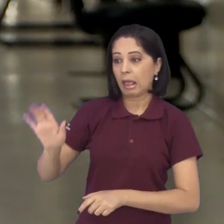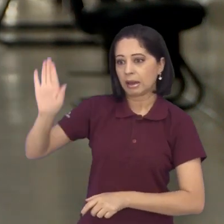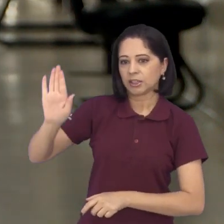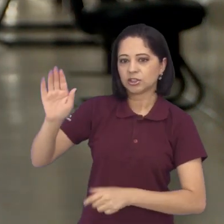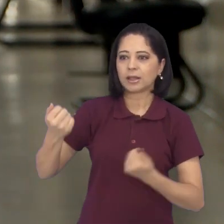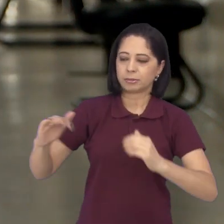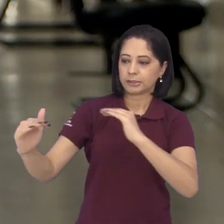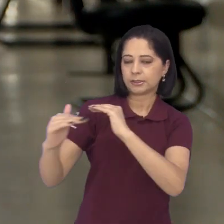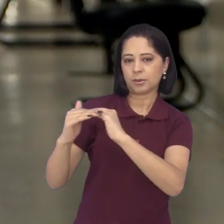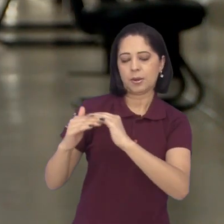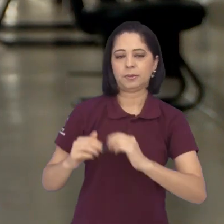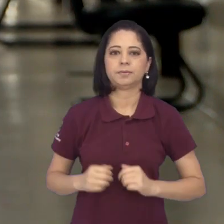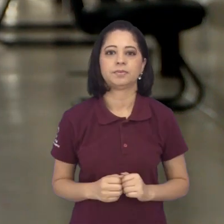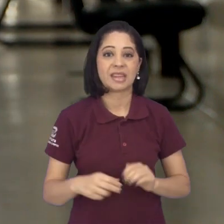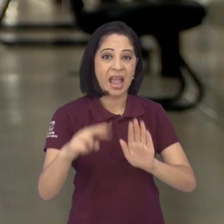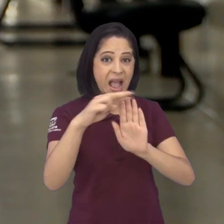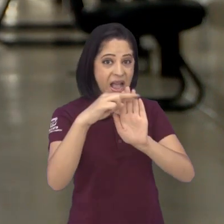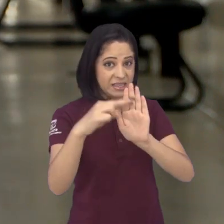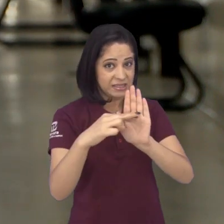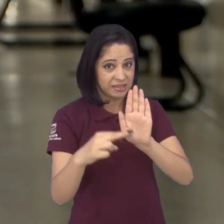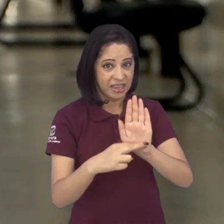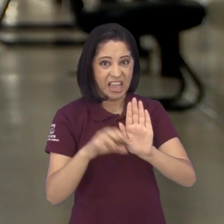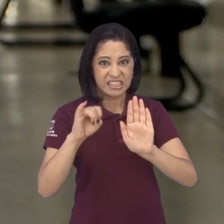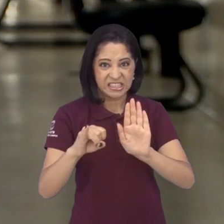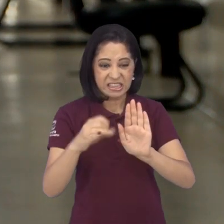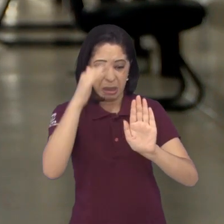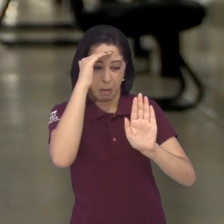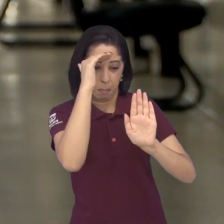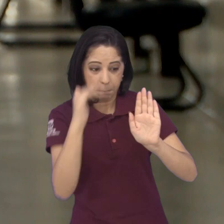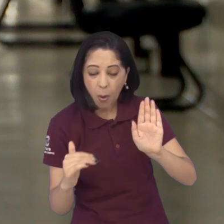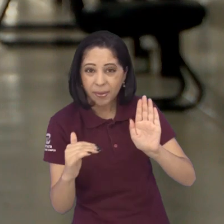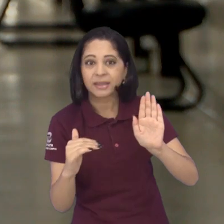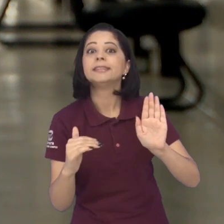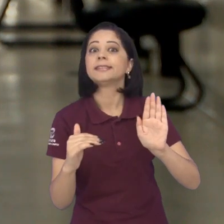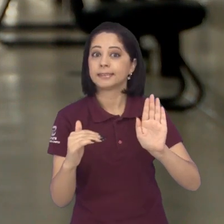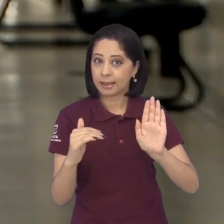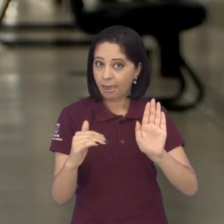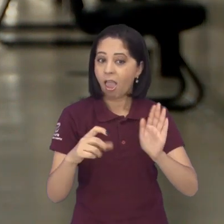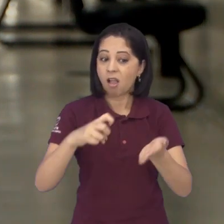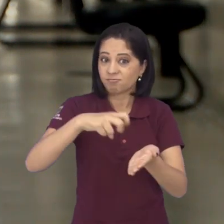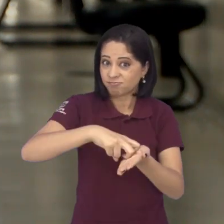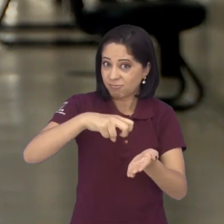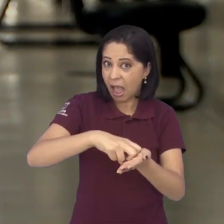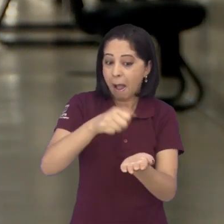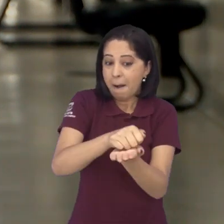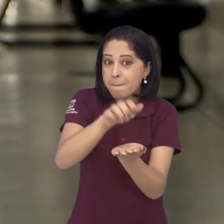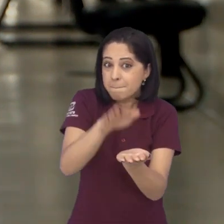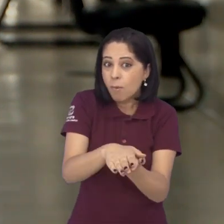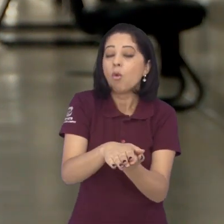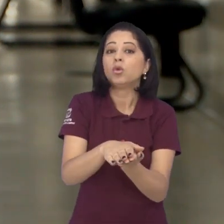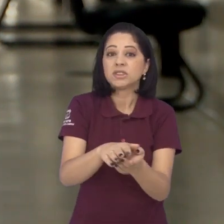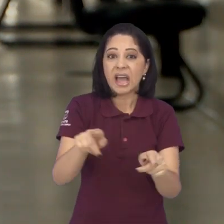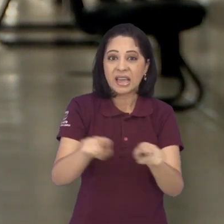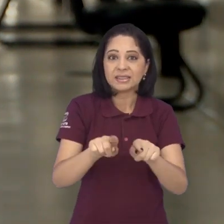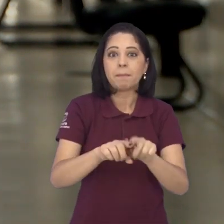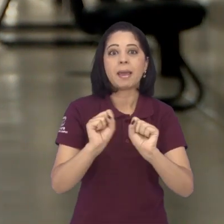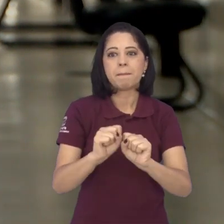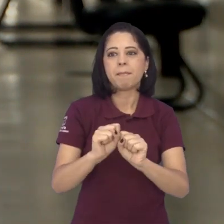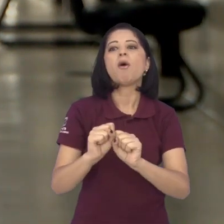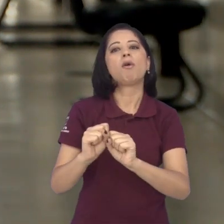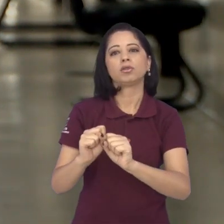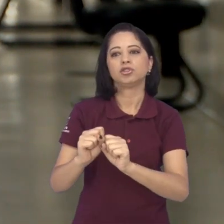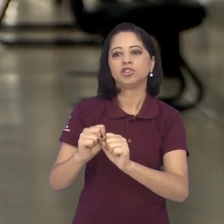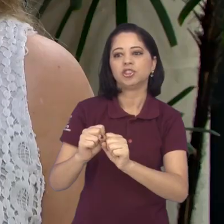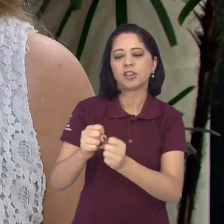para que o processo eleitoral seja justo, portanto, quem descumpri-las estará sujeito a punições como multas e até mesmo a perda